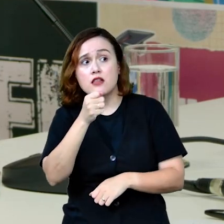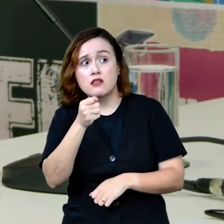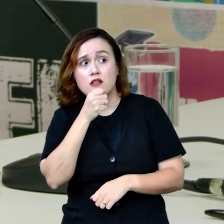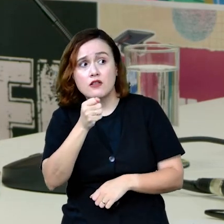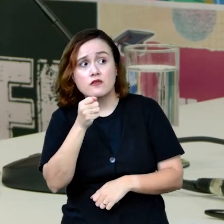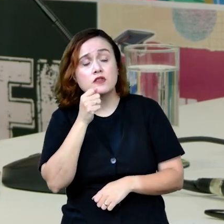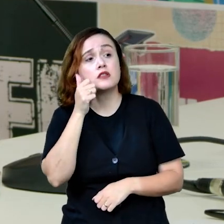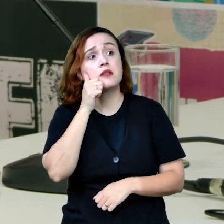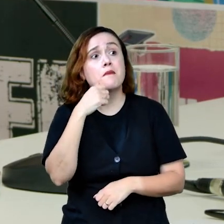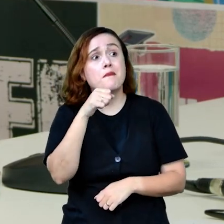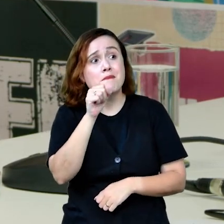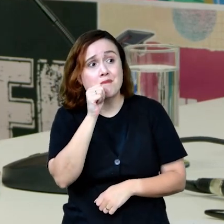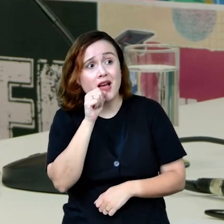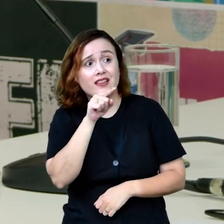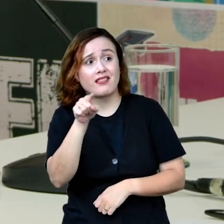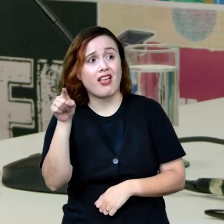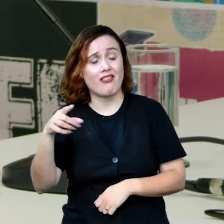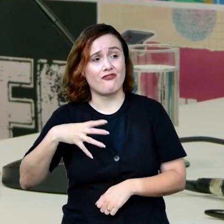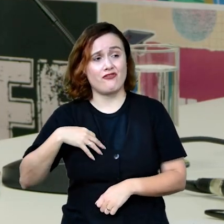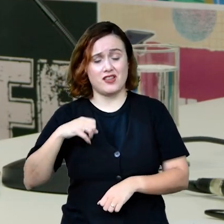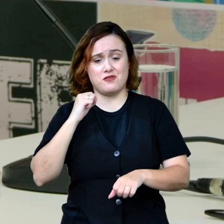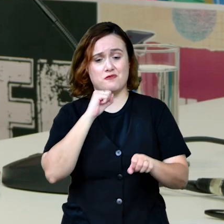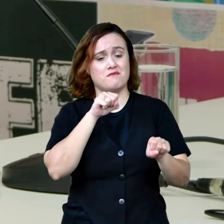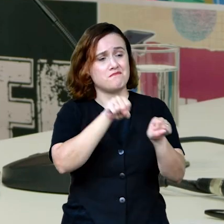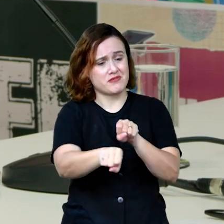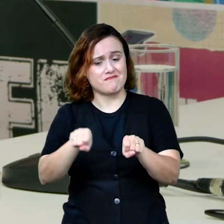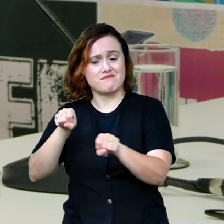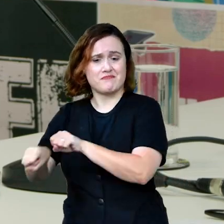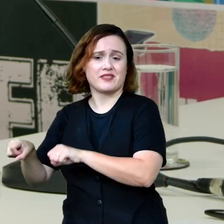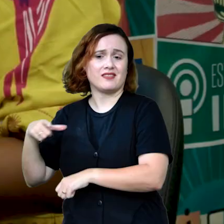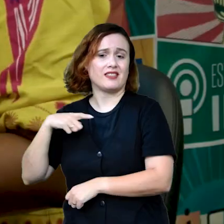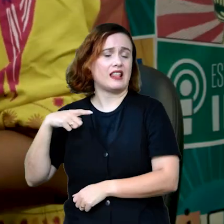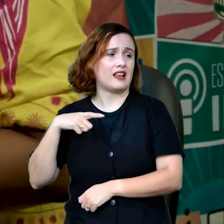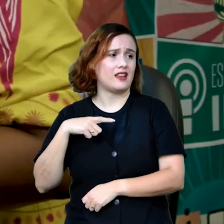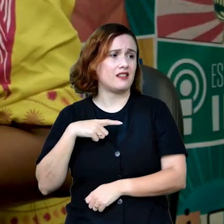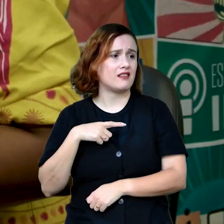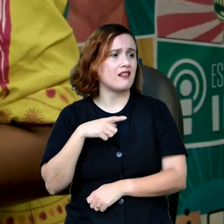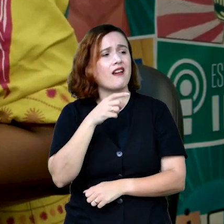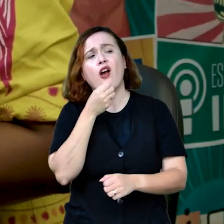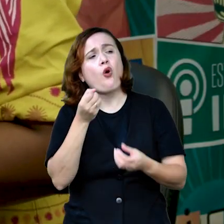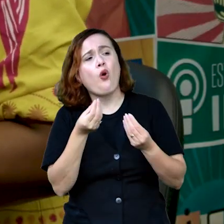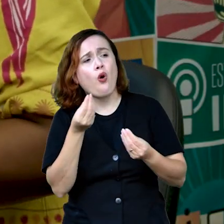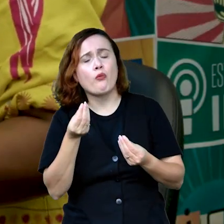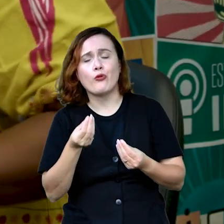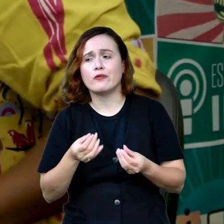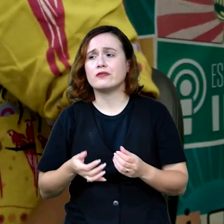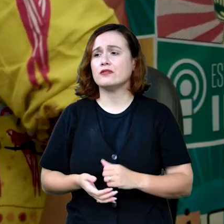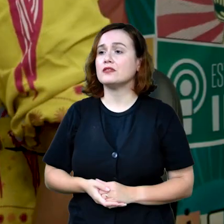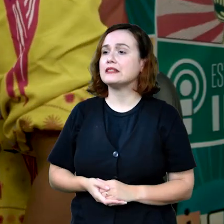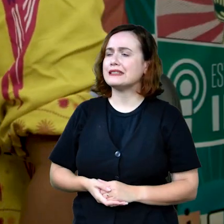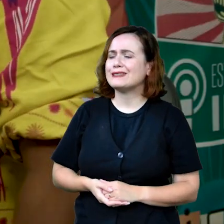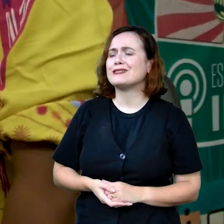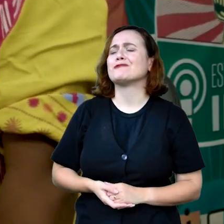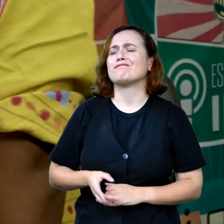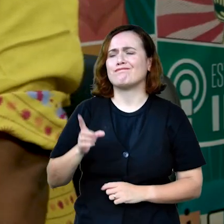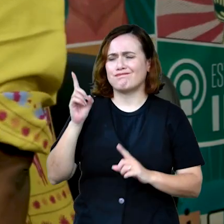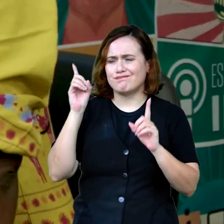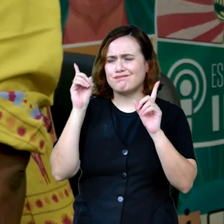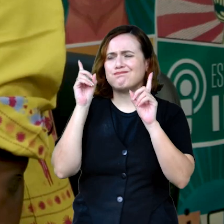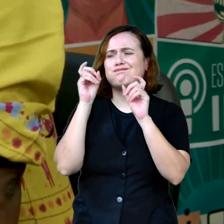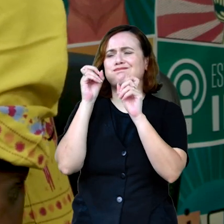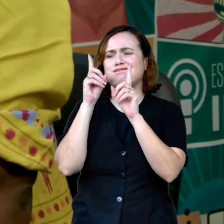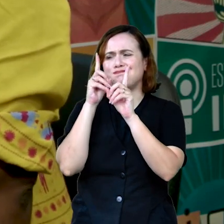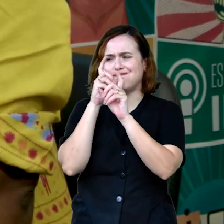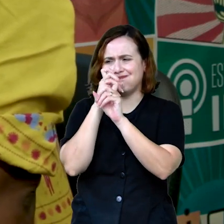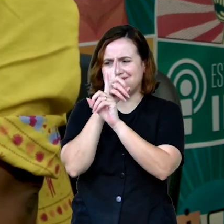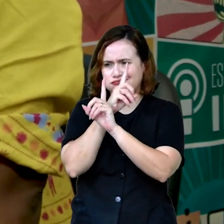gênero. Como foi o processo de escrita do seu livro? Não foi fácil. É um tema muito duro, mas muito importante, né,